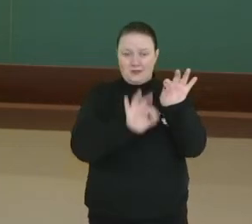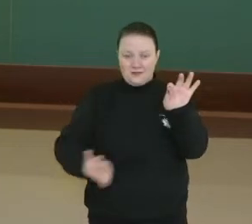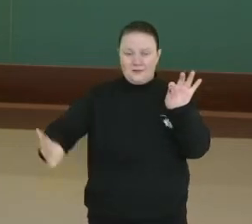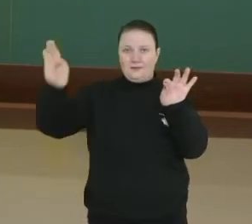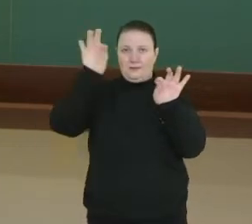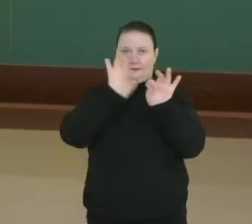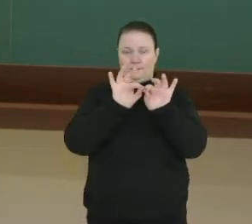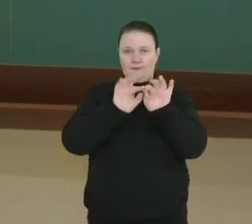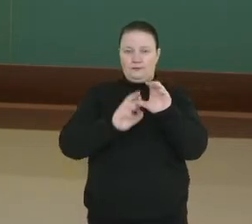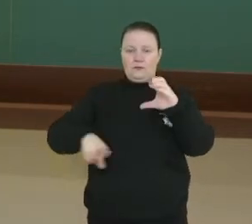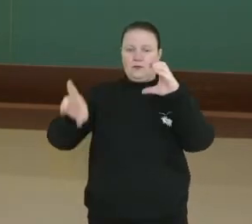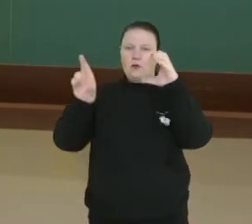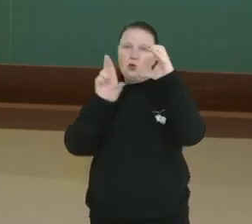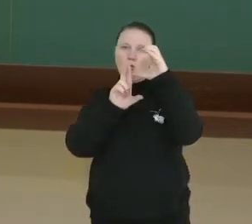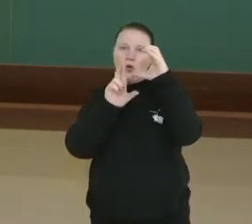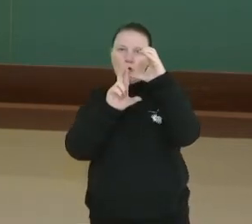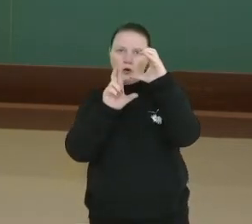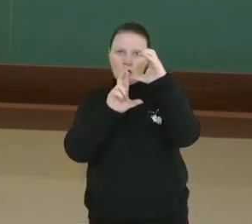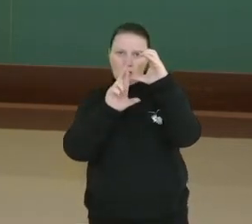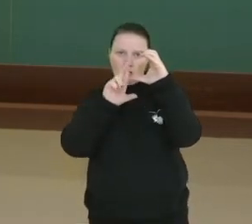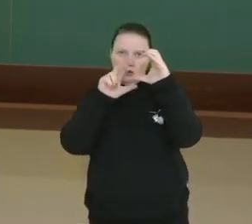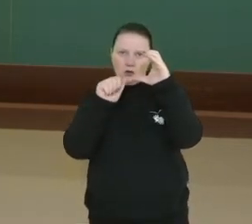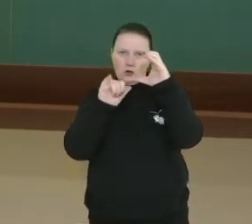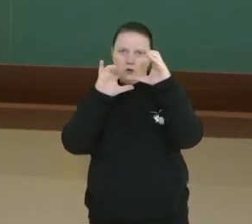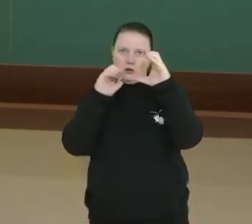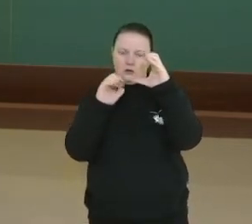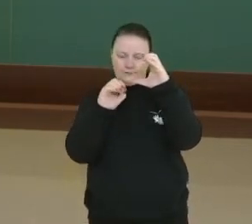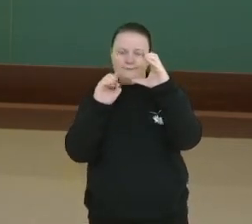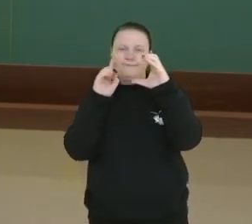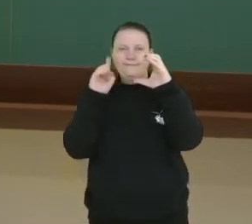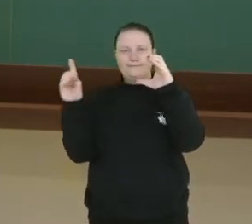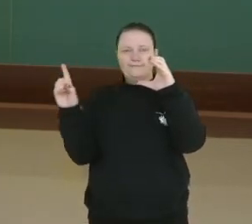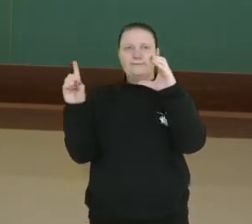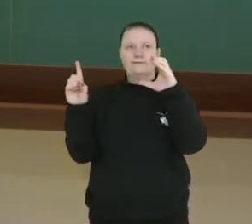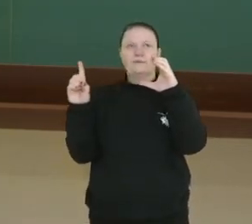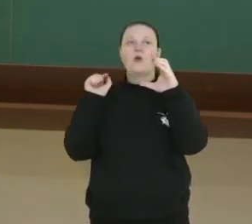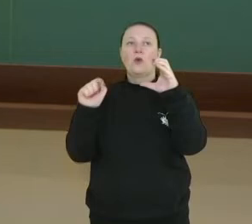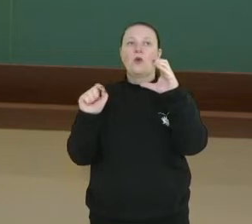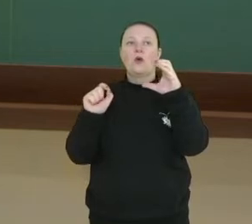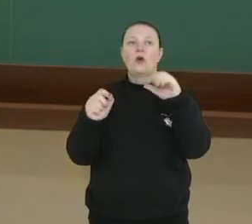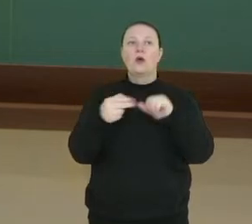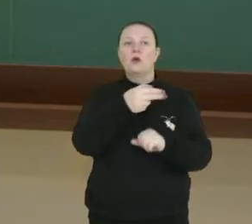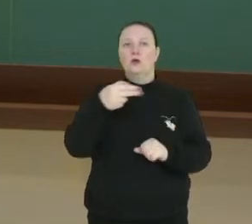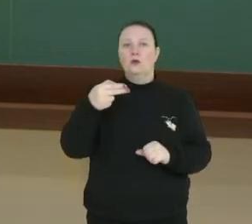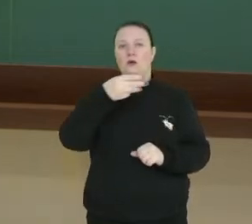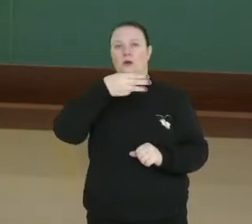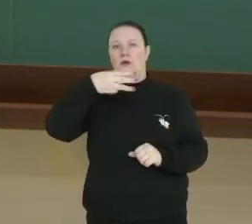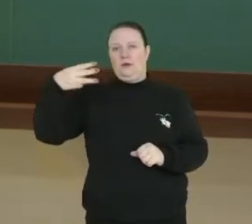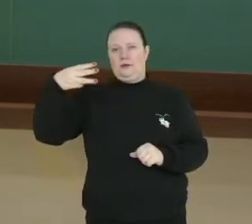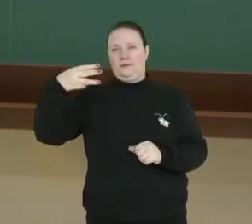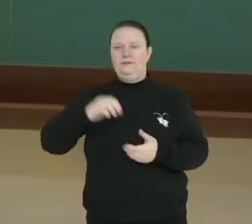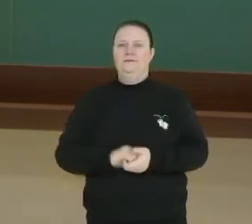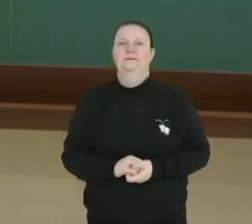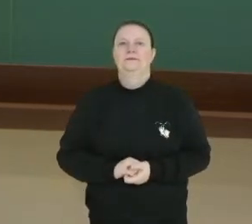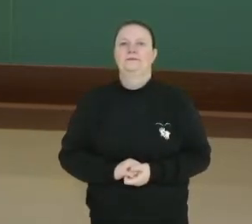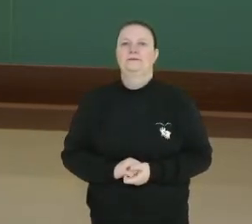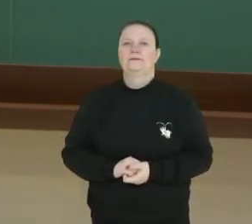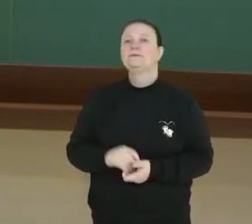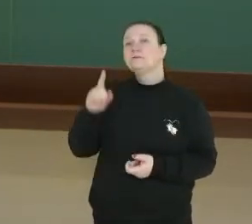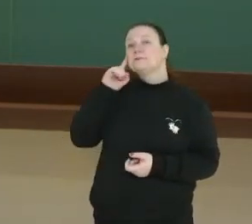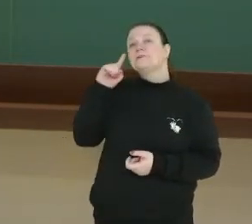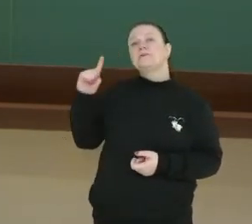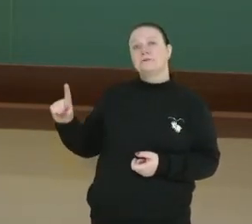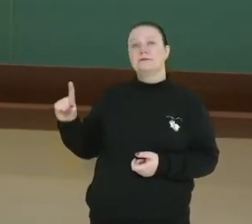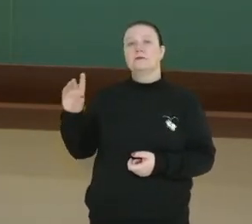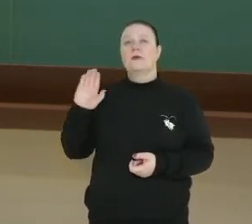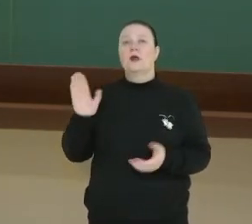O raio aqui está r ao quadrado é igual a 9, portanto o raio é igual a 3. Com isso